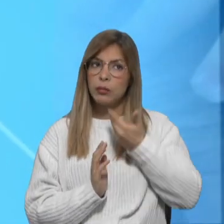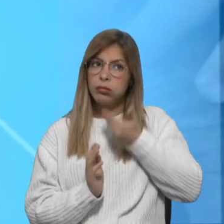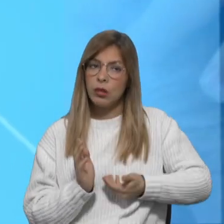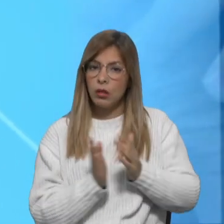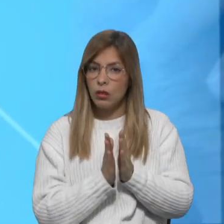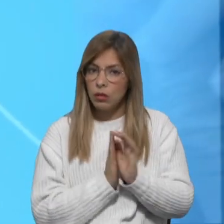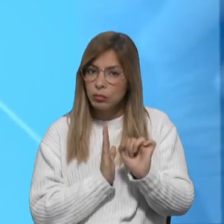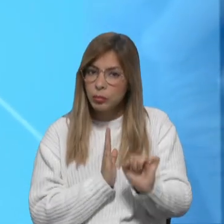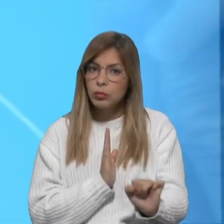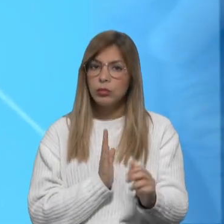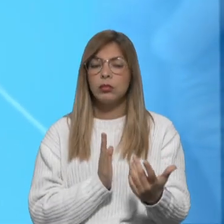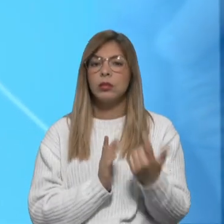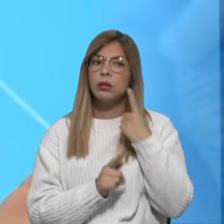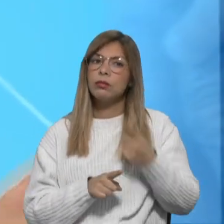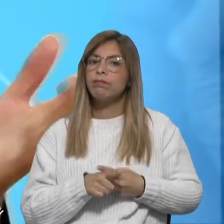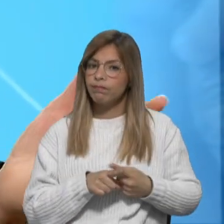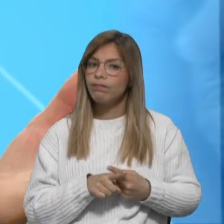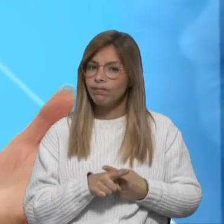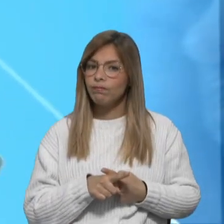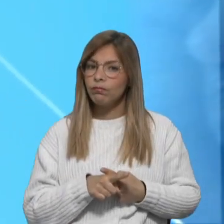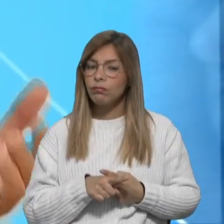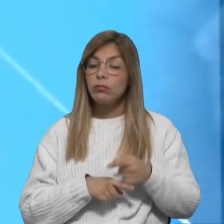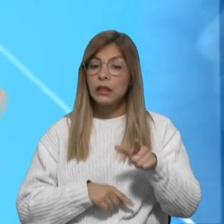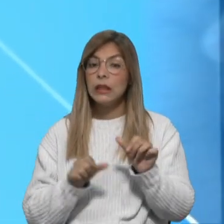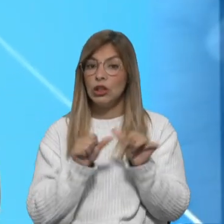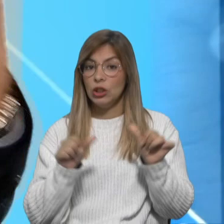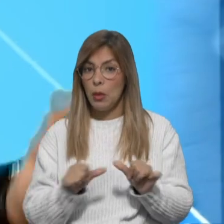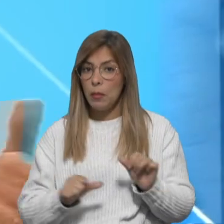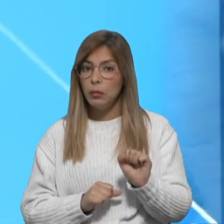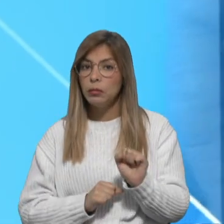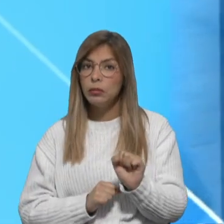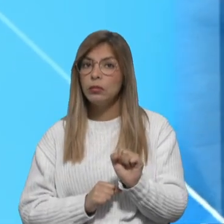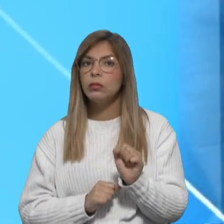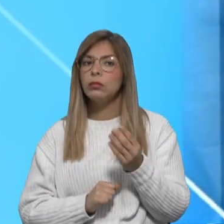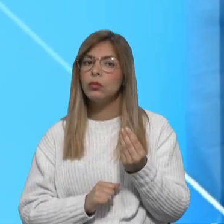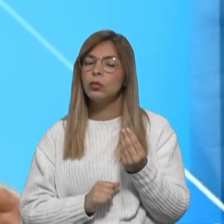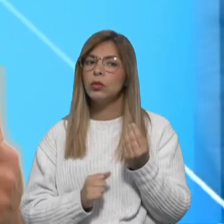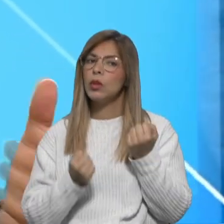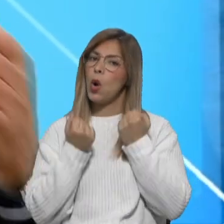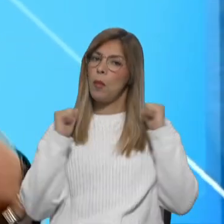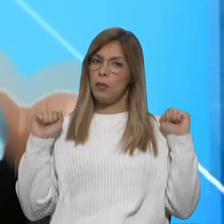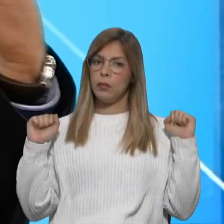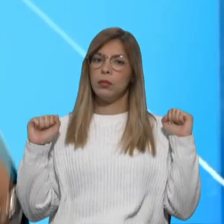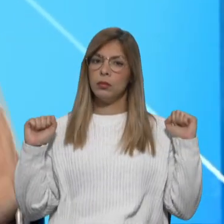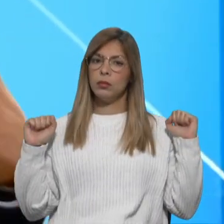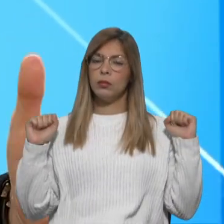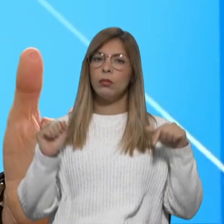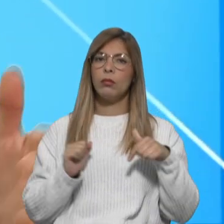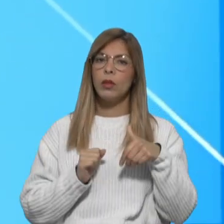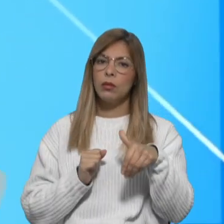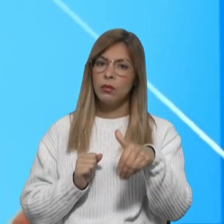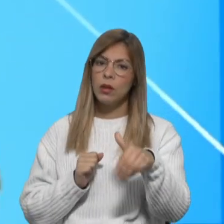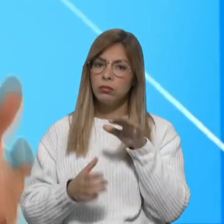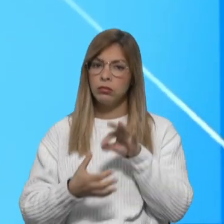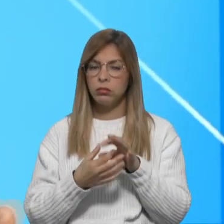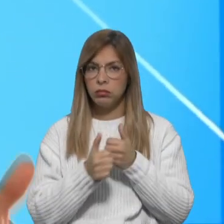das referências também muito interessante. E, evidentemente, esses sistemas acabam, mesmo com muita autonomia que tenham, para ter que entrar no processo da vida da humanidade. E,